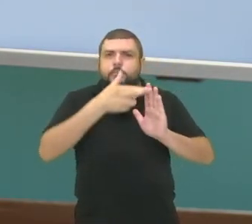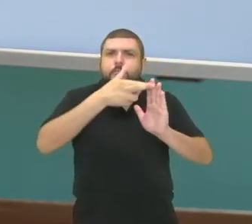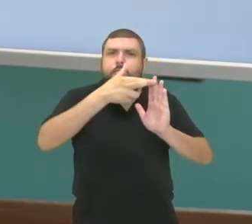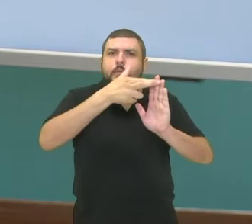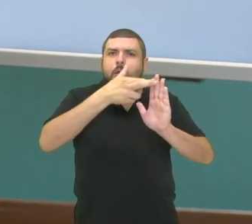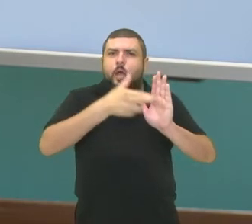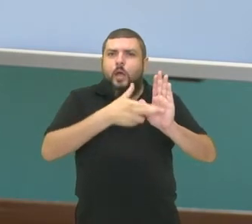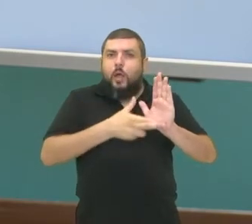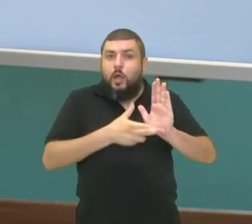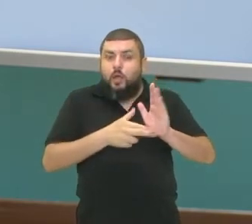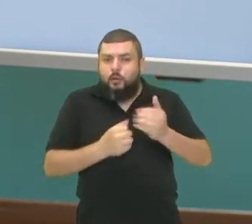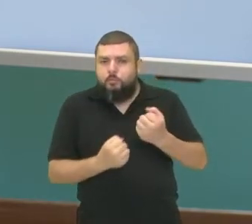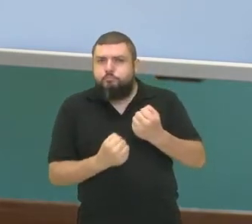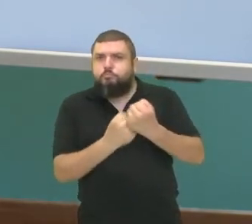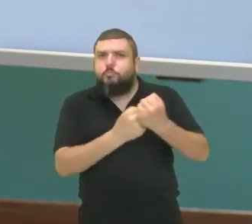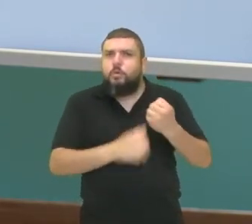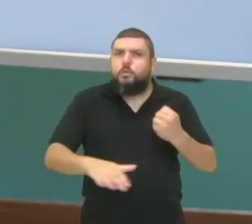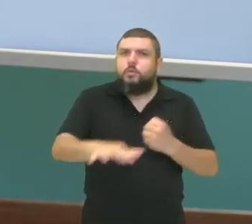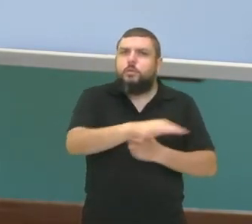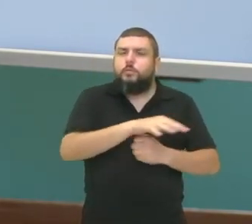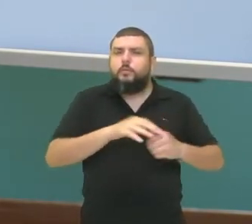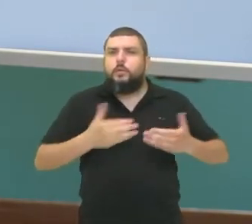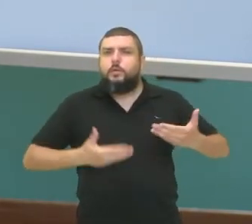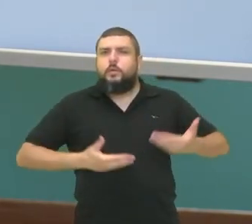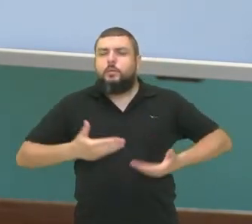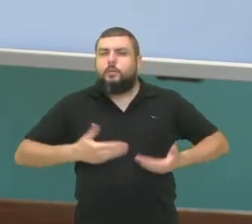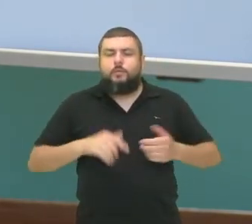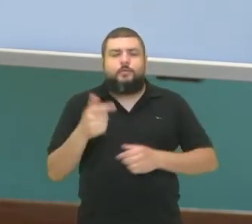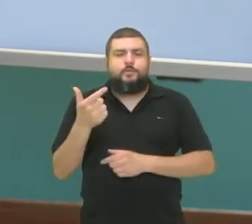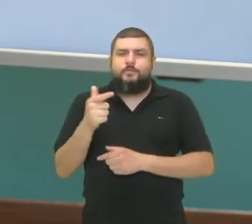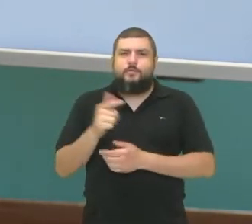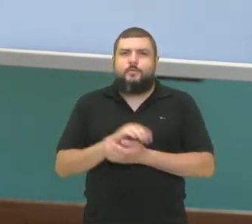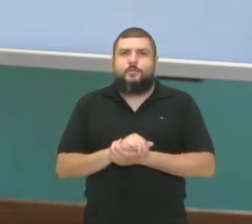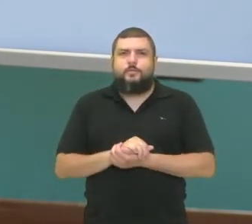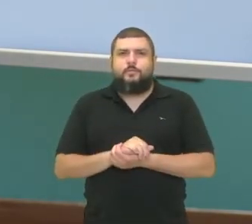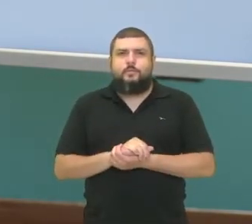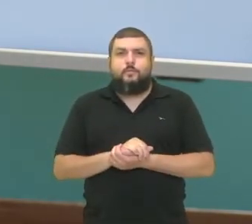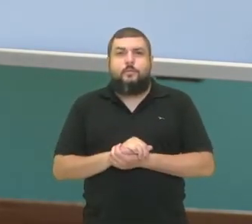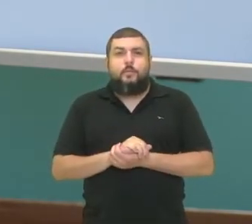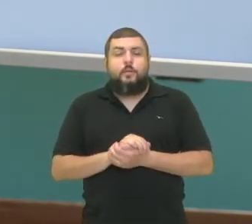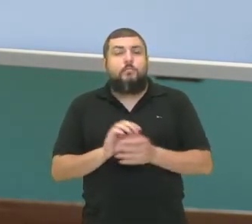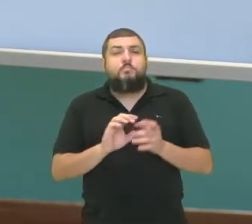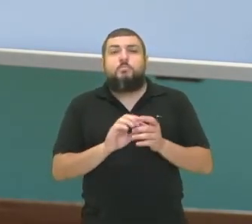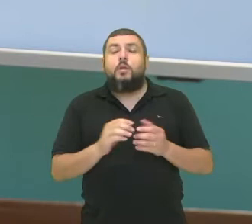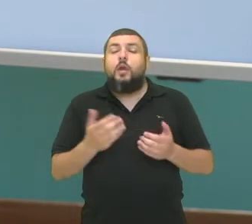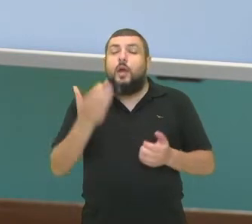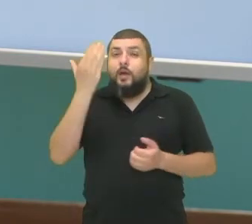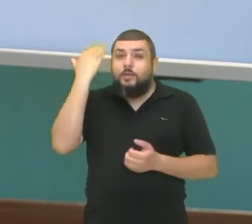os trabalhadores. Então, os trabalhadores poderiam ser desde crianças, porque